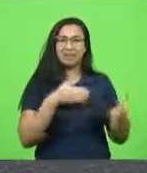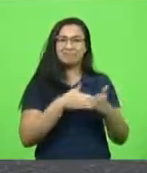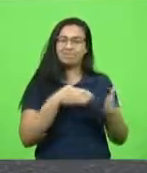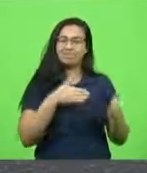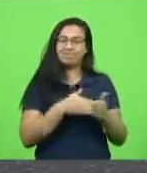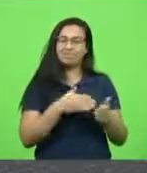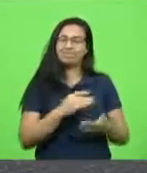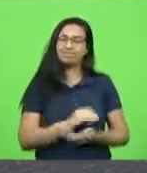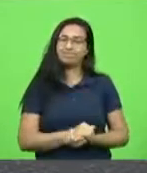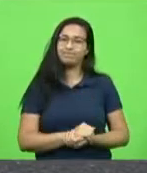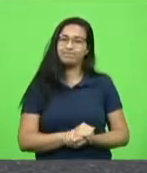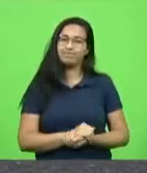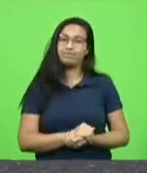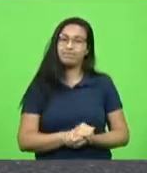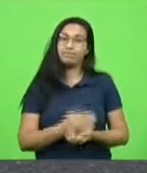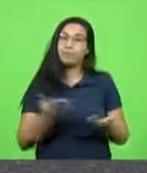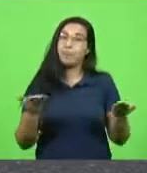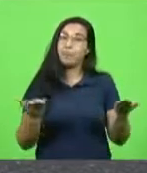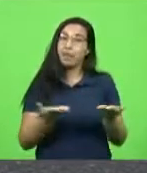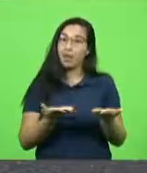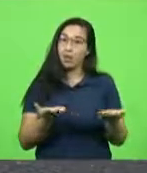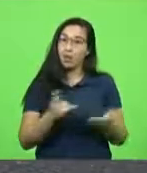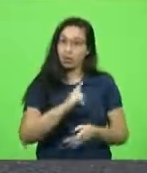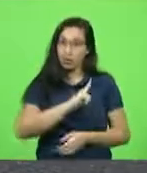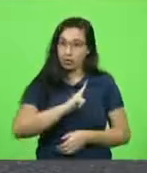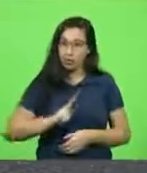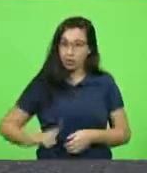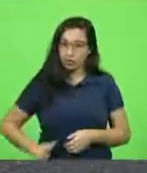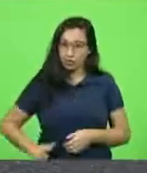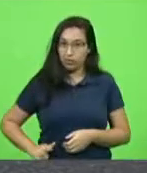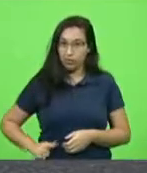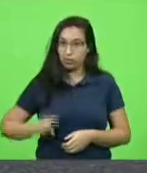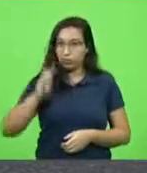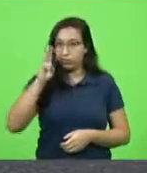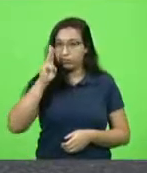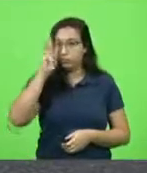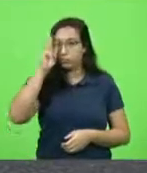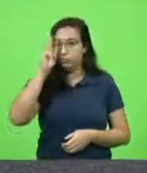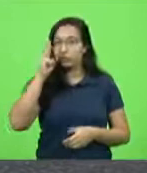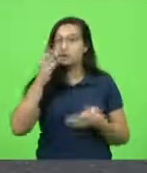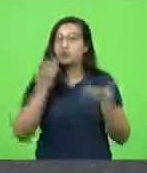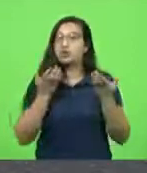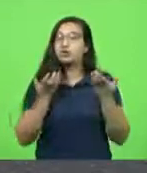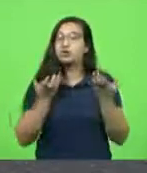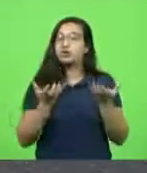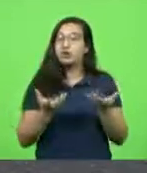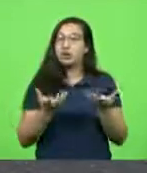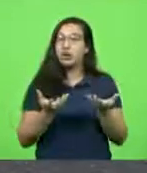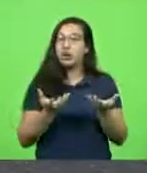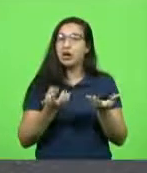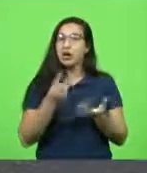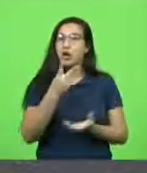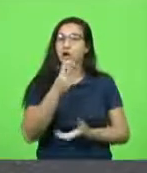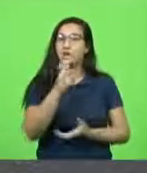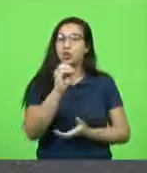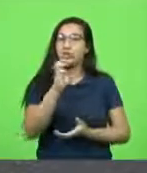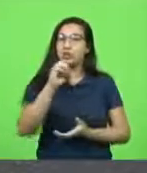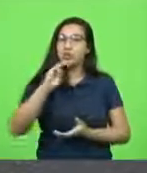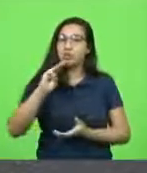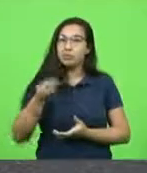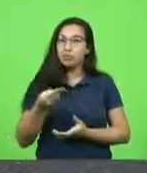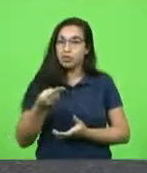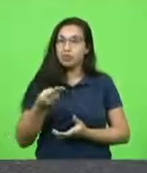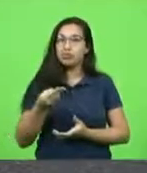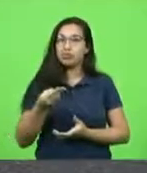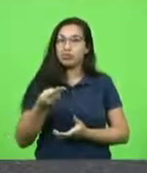agora o governador pela boa vontade pretende colocar 200 milhões do Governo do Estado para